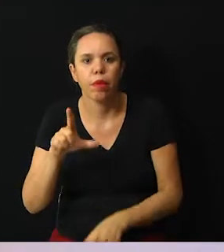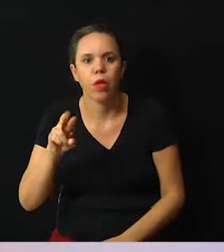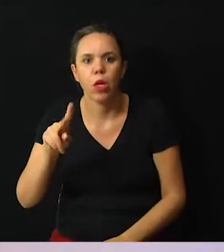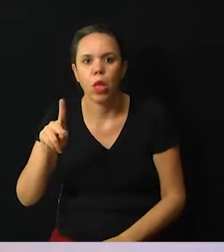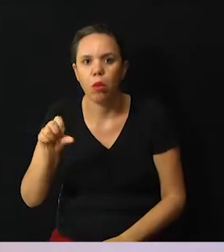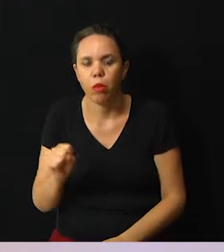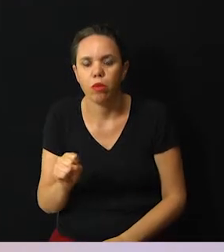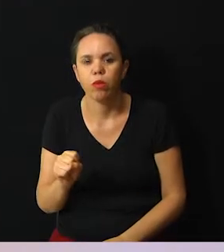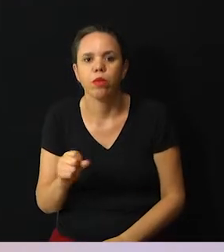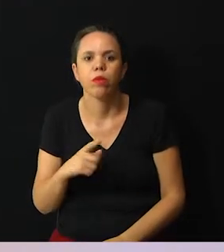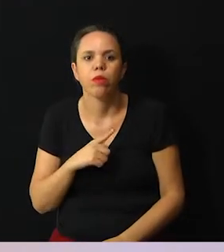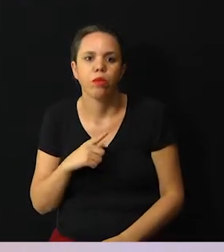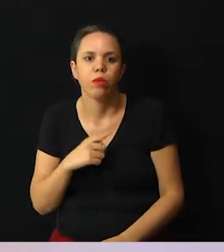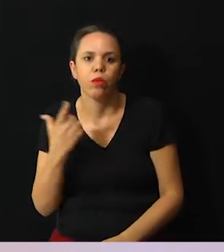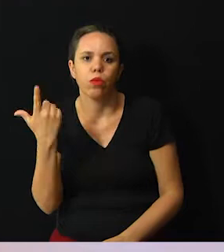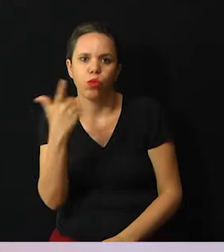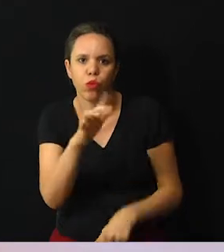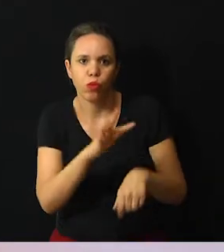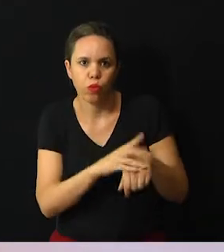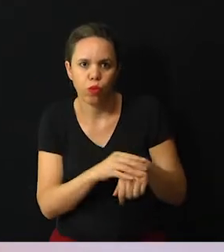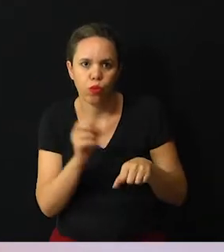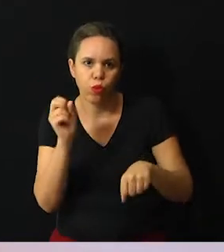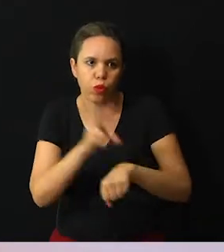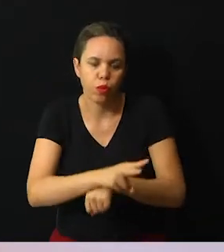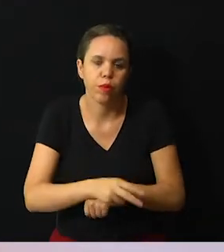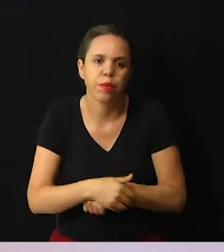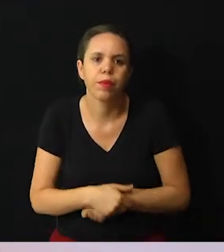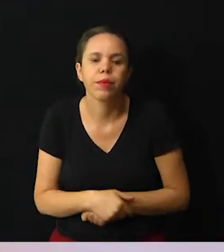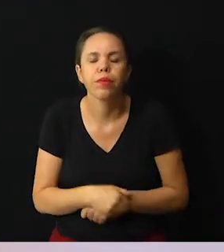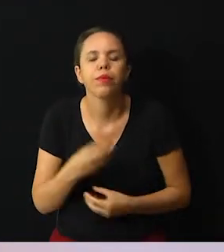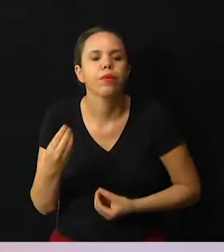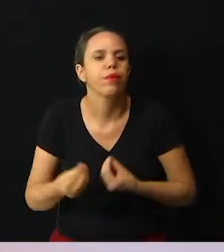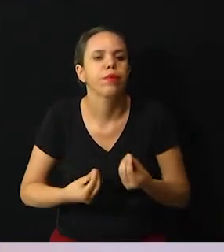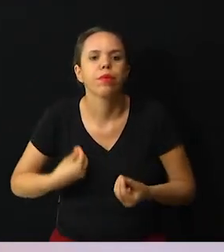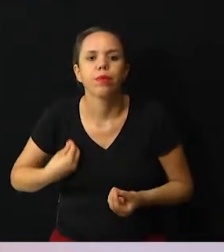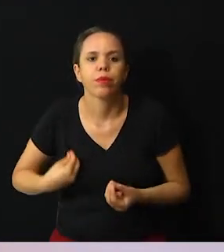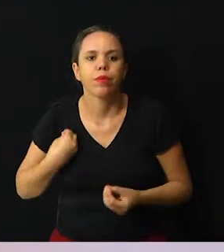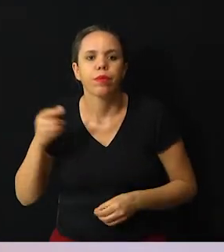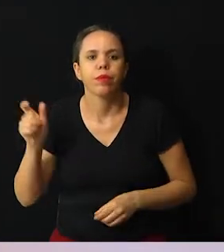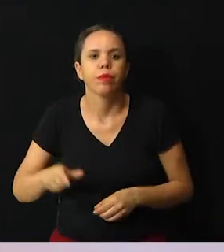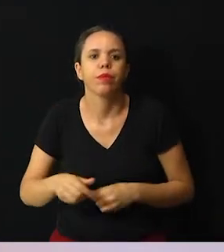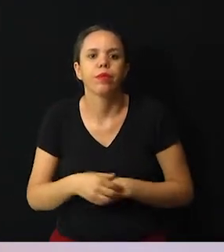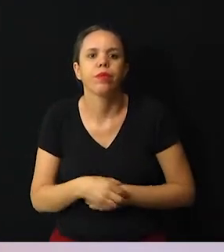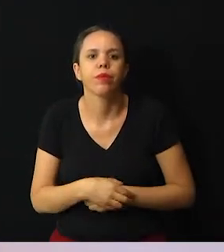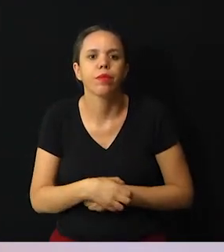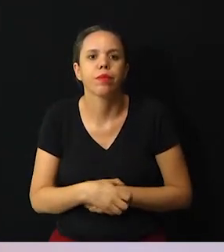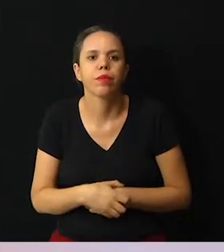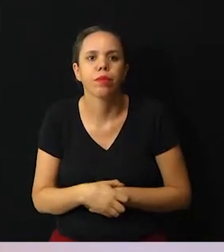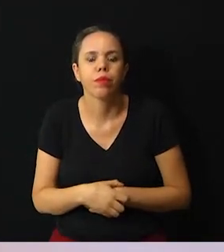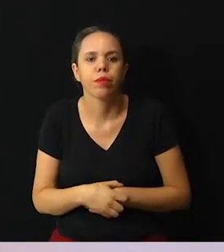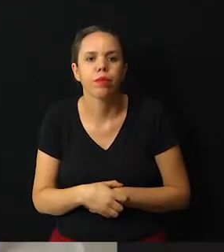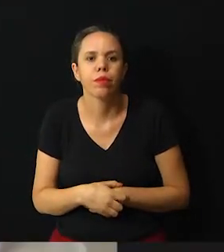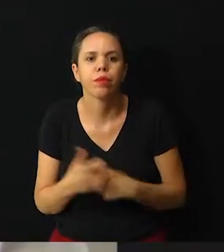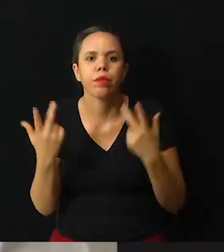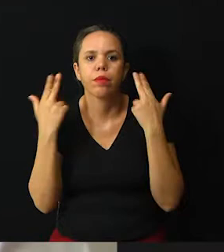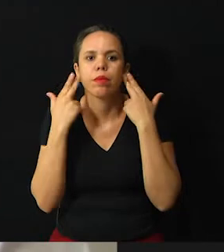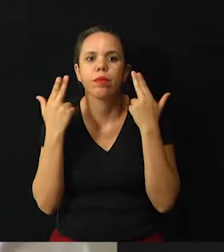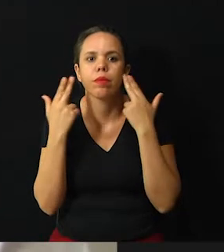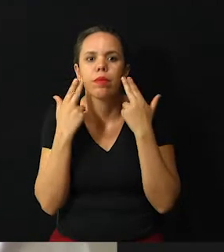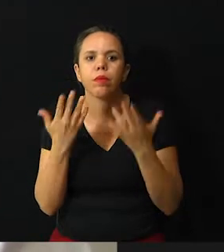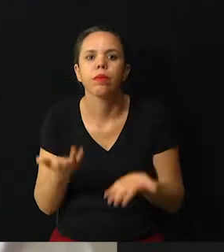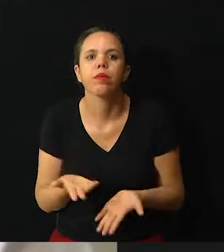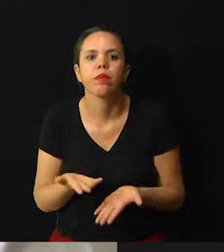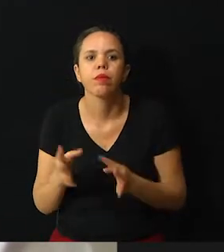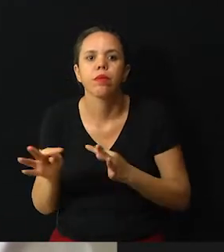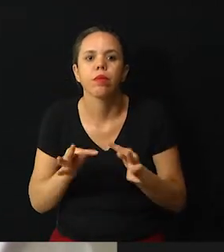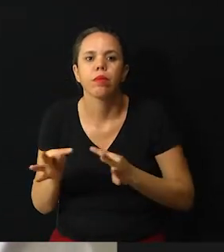lúpus, ela está mais suscetível a ter outros tipos de infecções, doutor? Como que é a vida dessa pessoa? Então, atualmente,